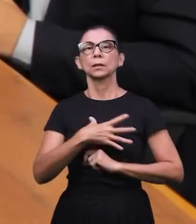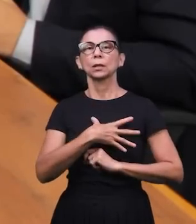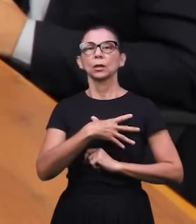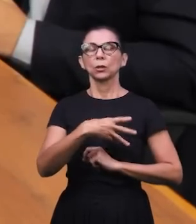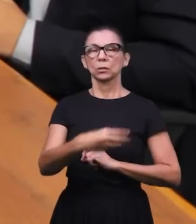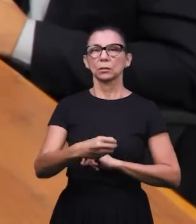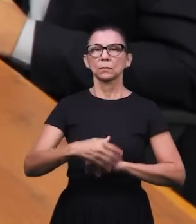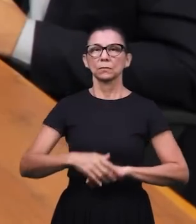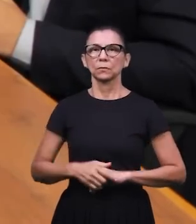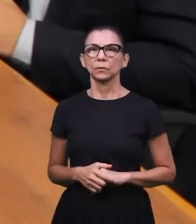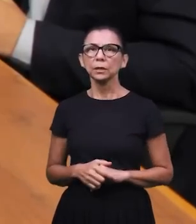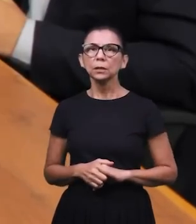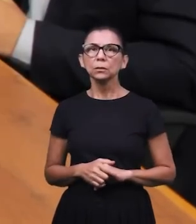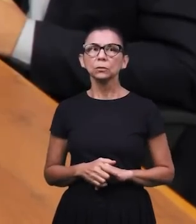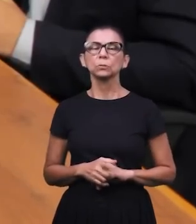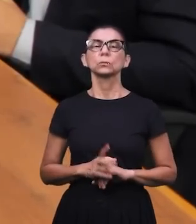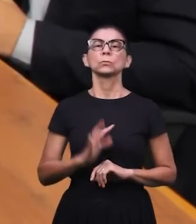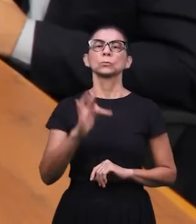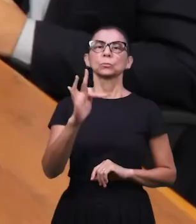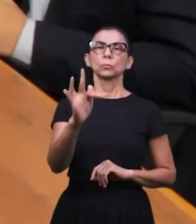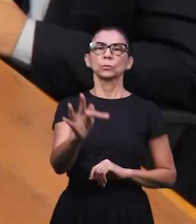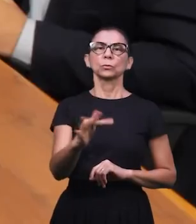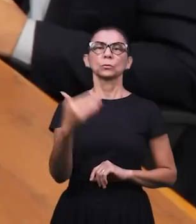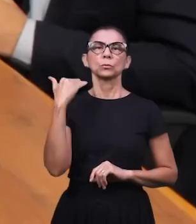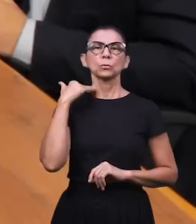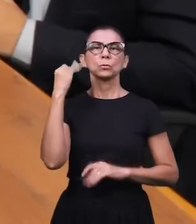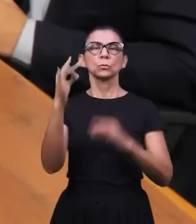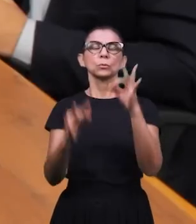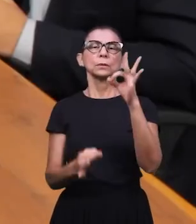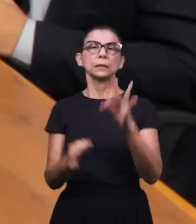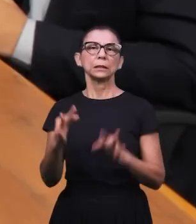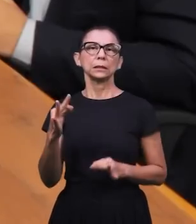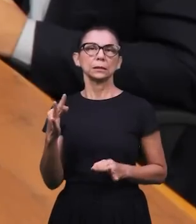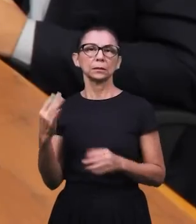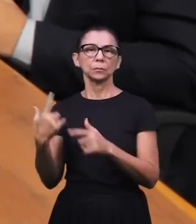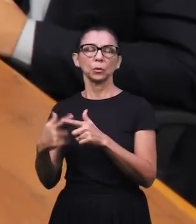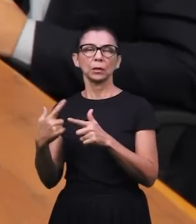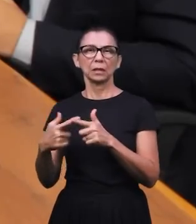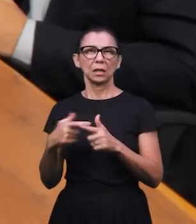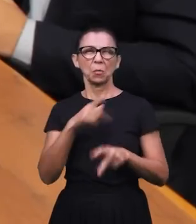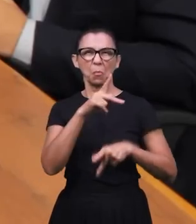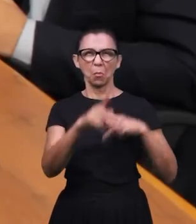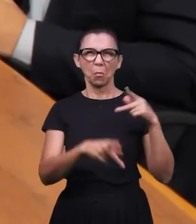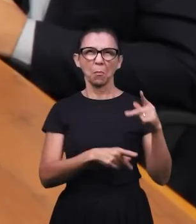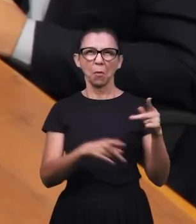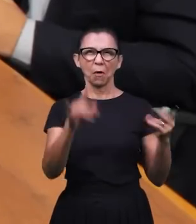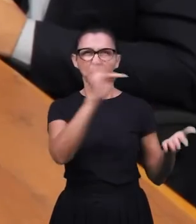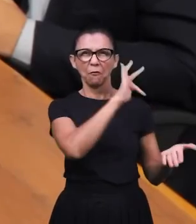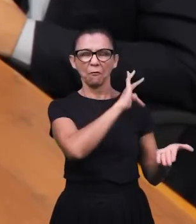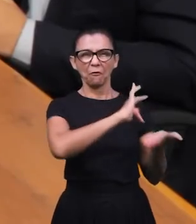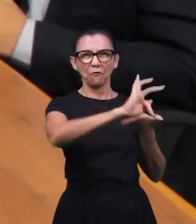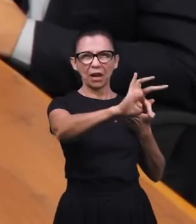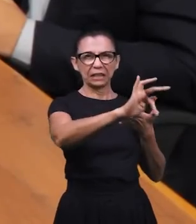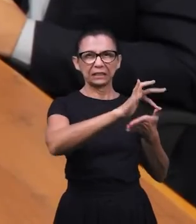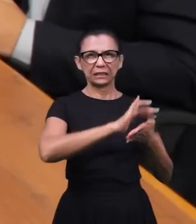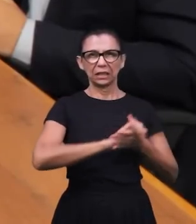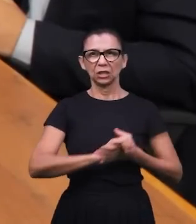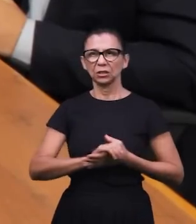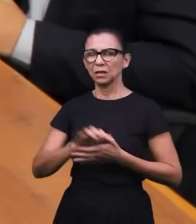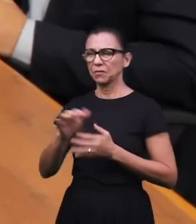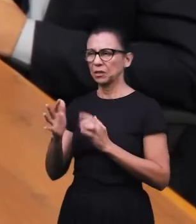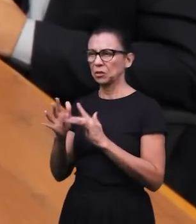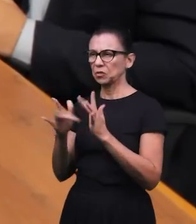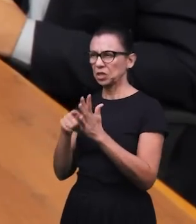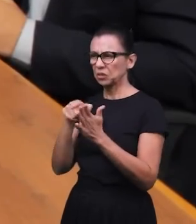são juízes, serão vossos juízes, falou para os fariseus, criticavam Jesus, porque Jesus tinha expulsado o maligno lá do homem